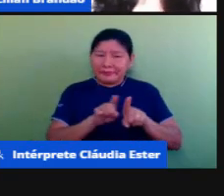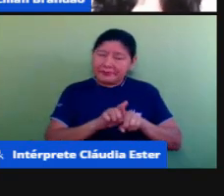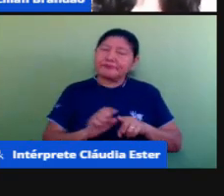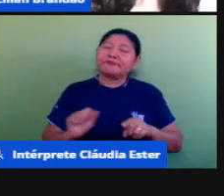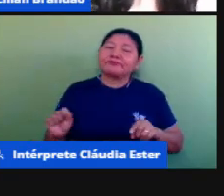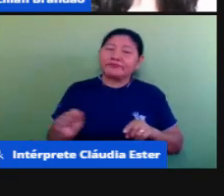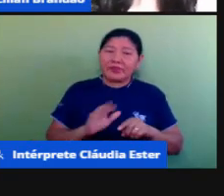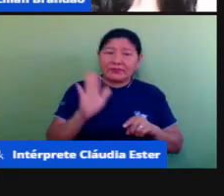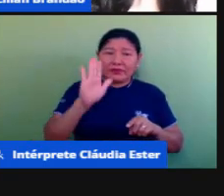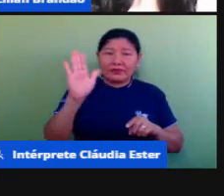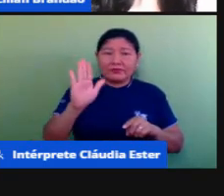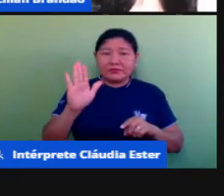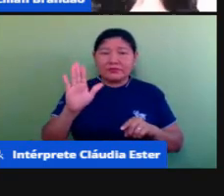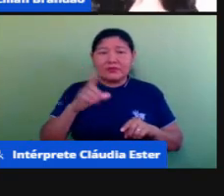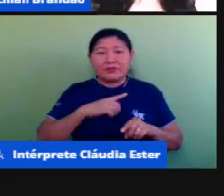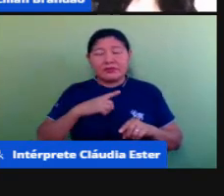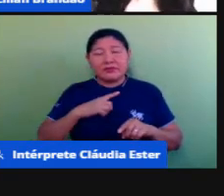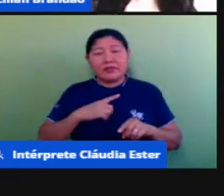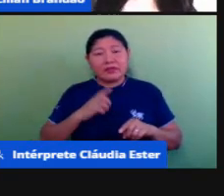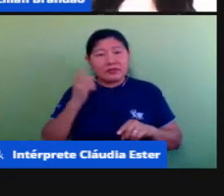a participação efetiva,